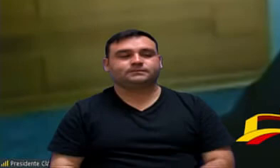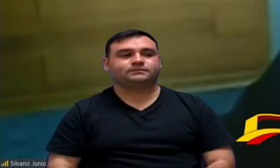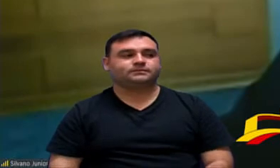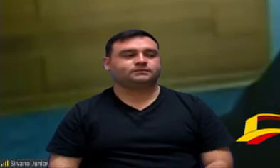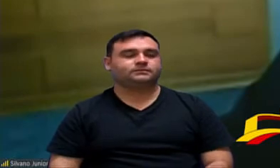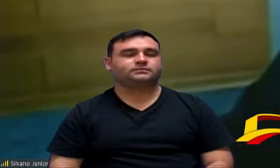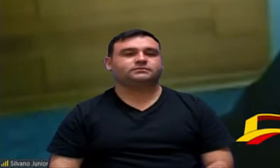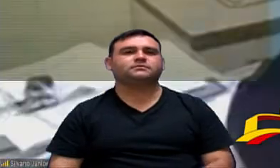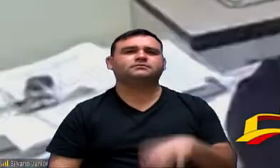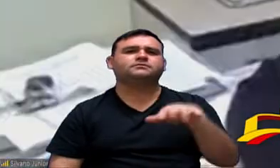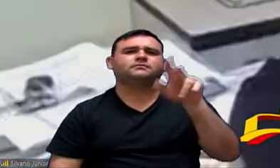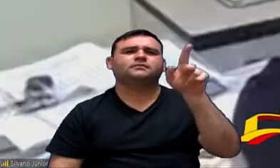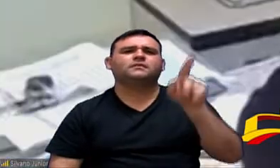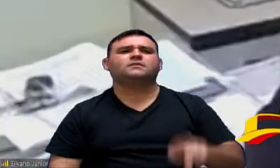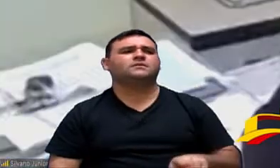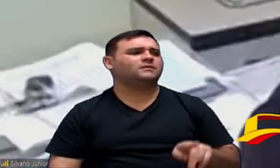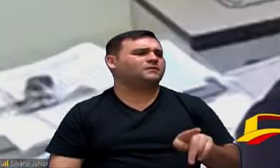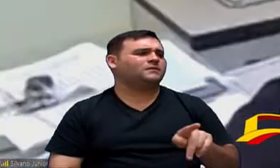Ô, presidente,